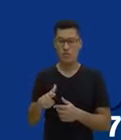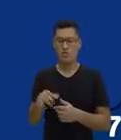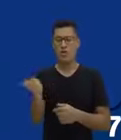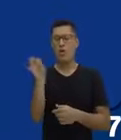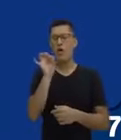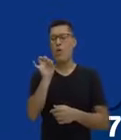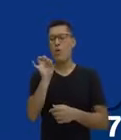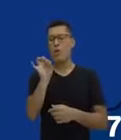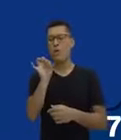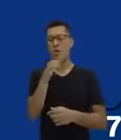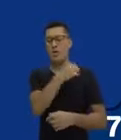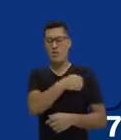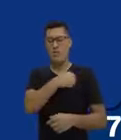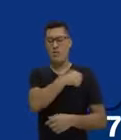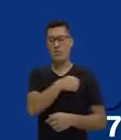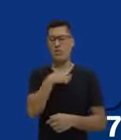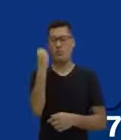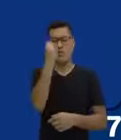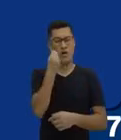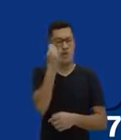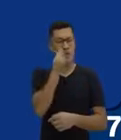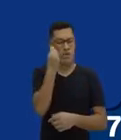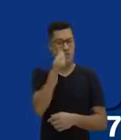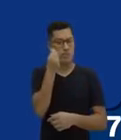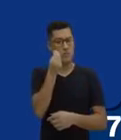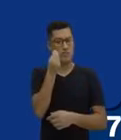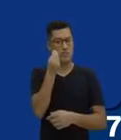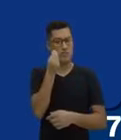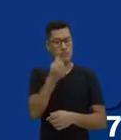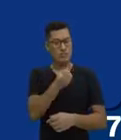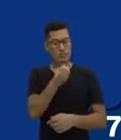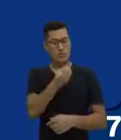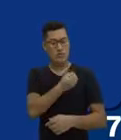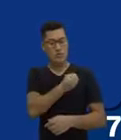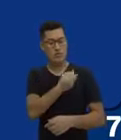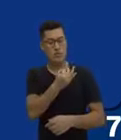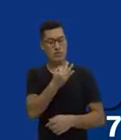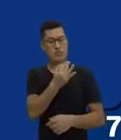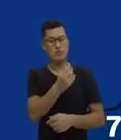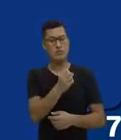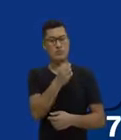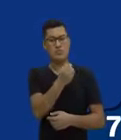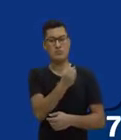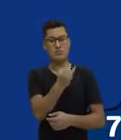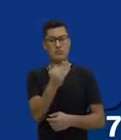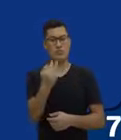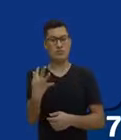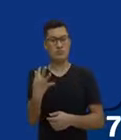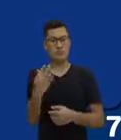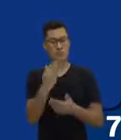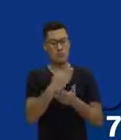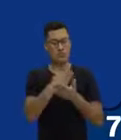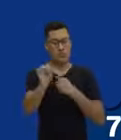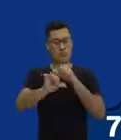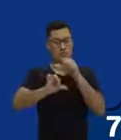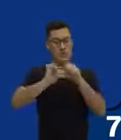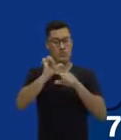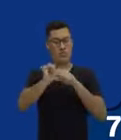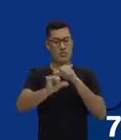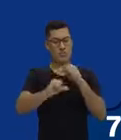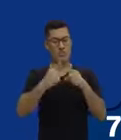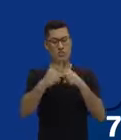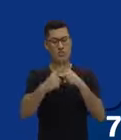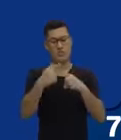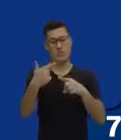que o nosso aluno já deve estar percebendo ali? Que esse valor aqui, ele continua aparecendo sempre, né? O 8. O que está mudando é essa quantidade de